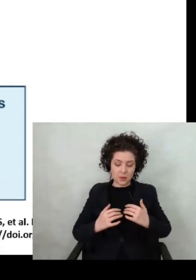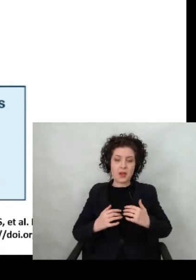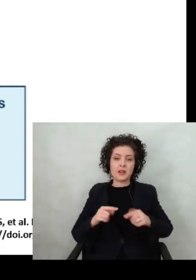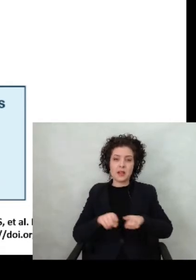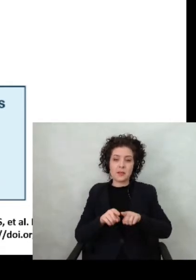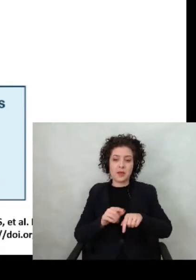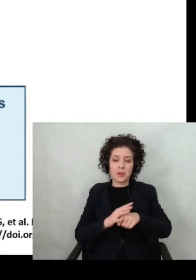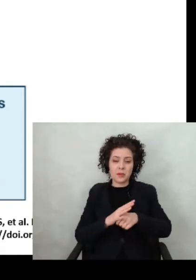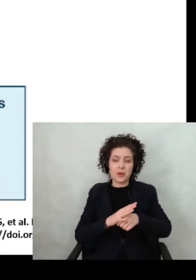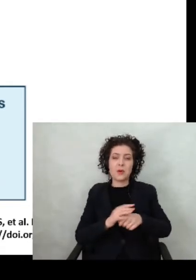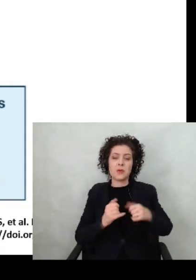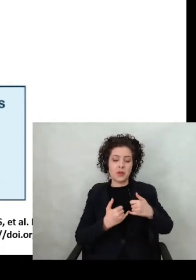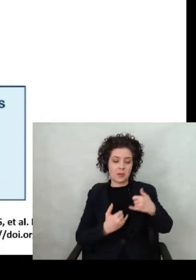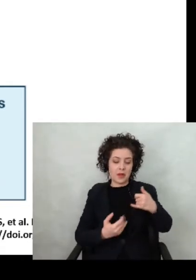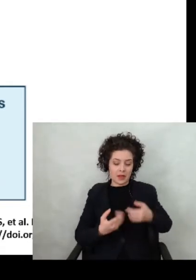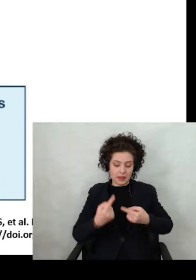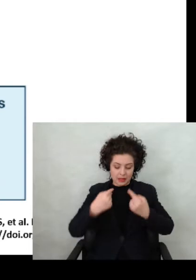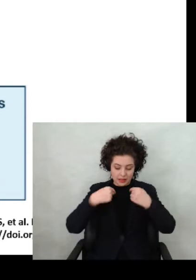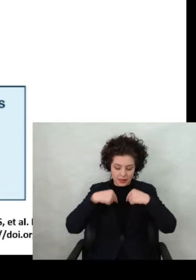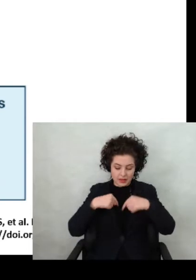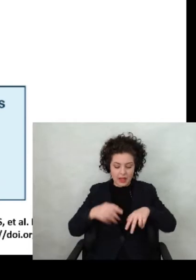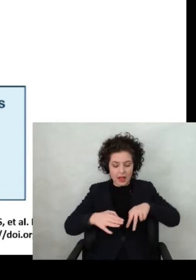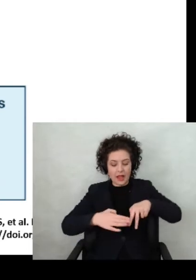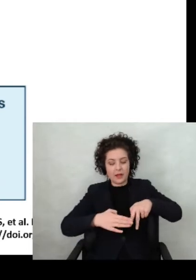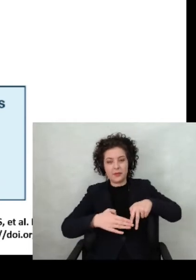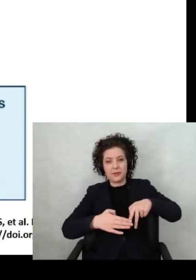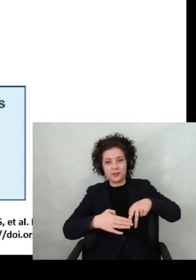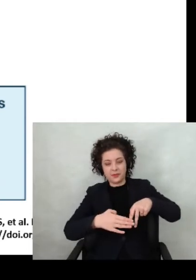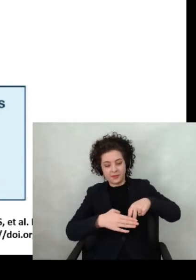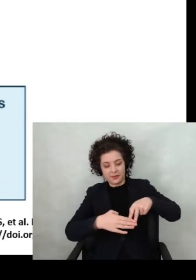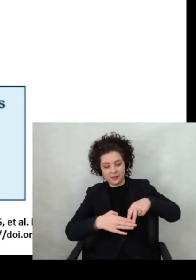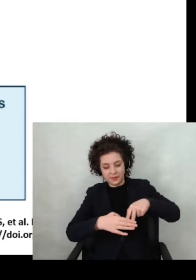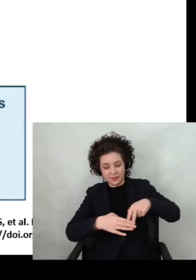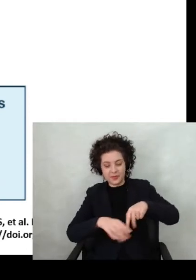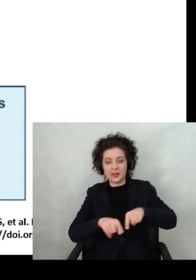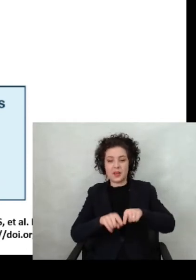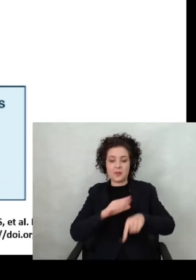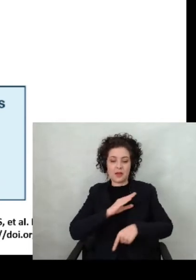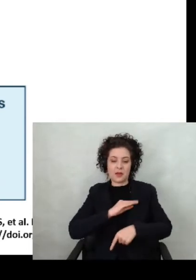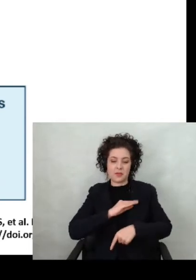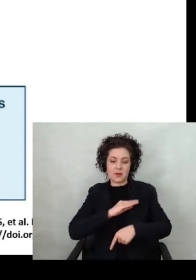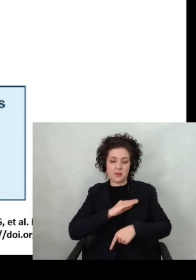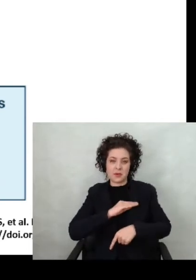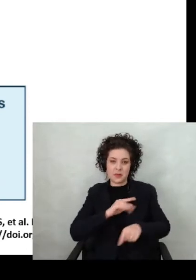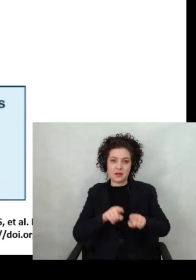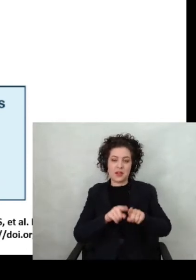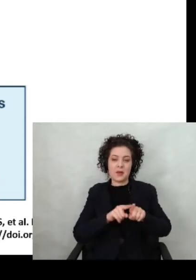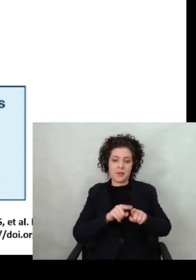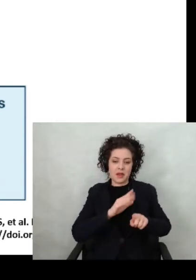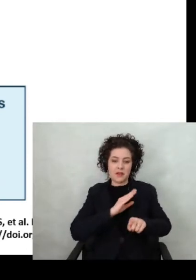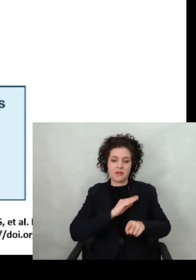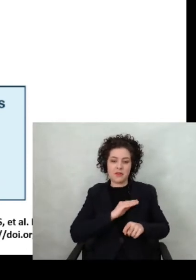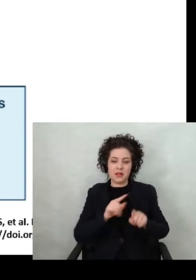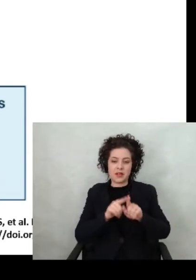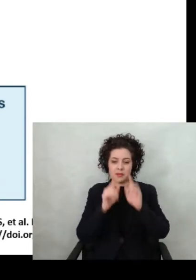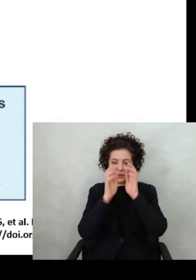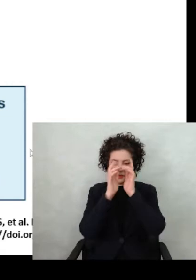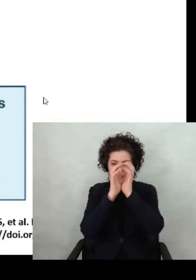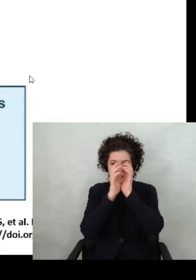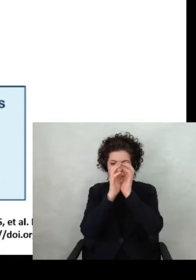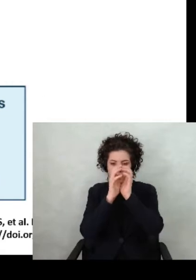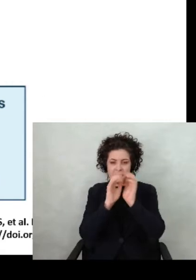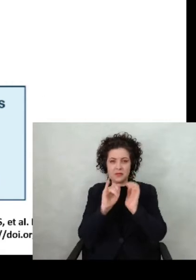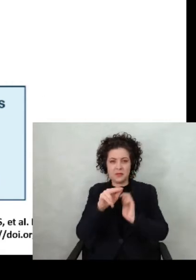membros inferiores, infarto agudo do miocárdio, acidente vascular encefálico isquêmico, e vamos ter